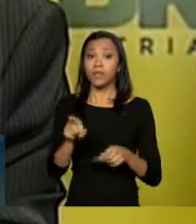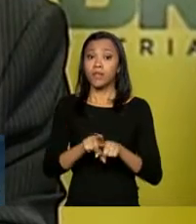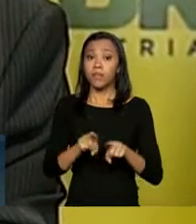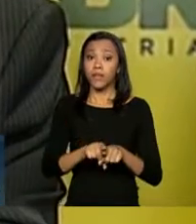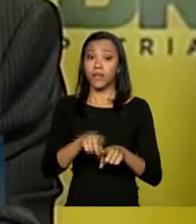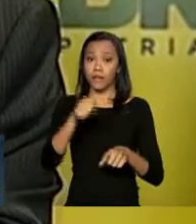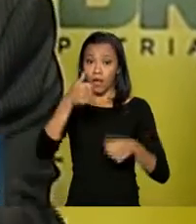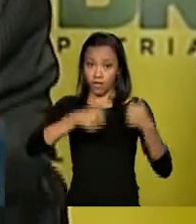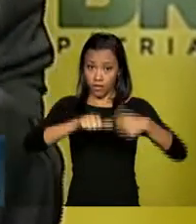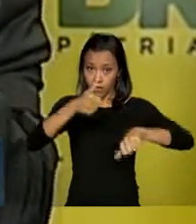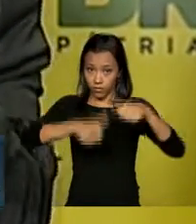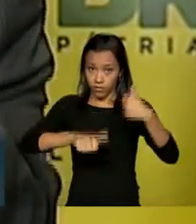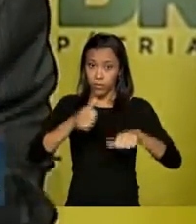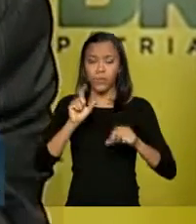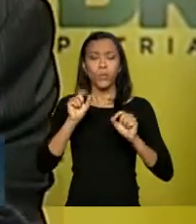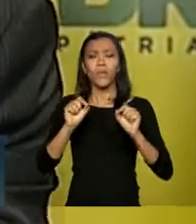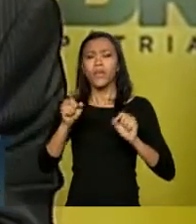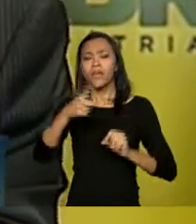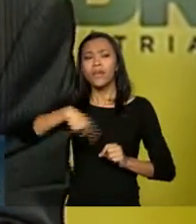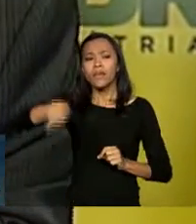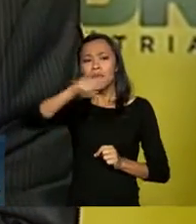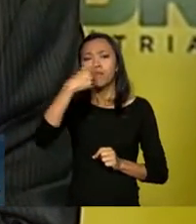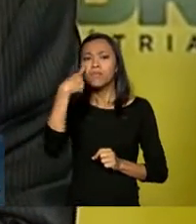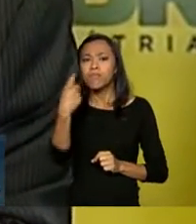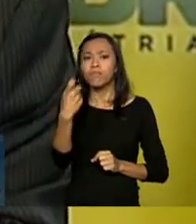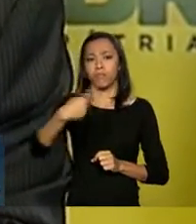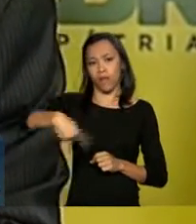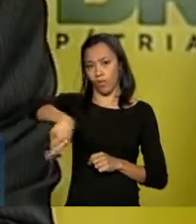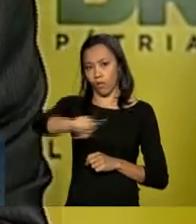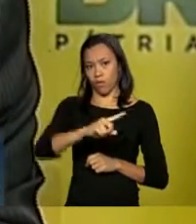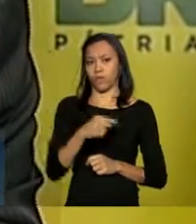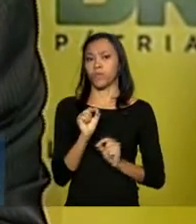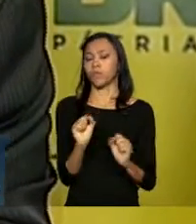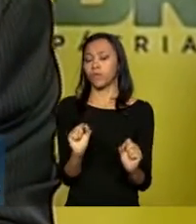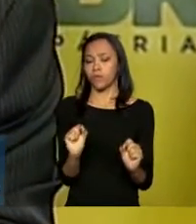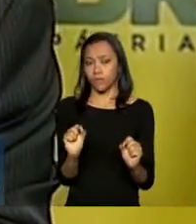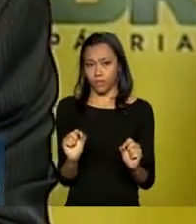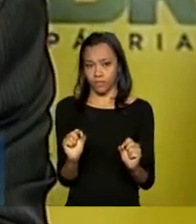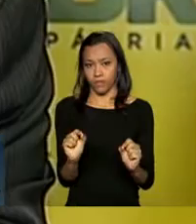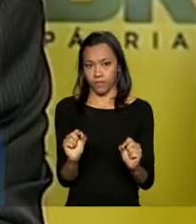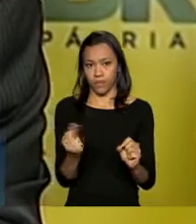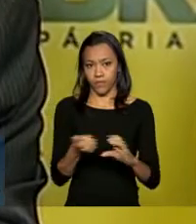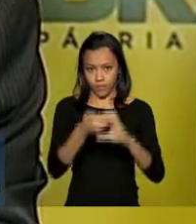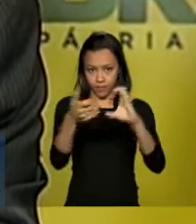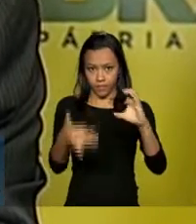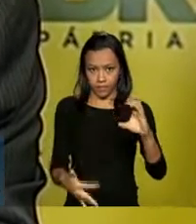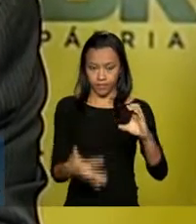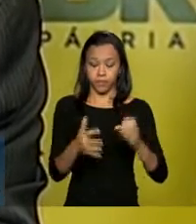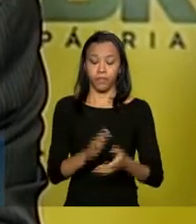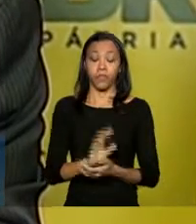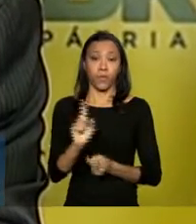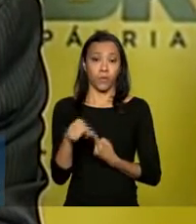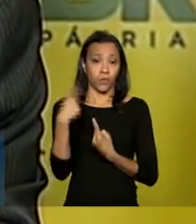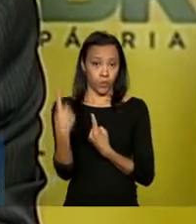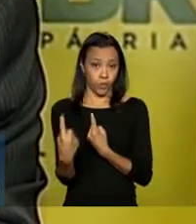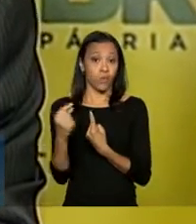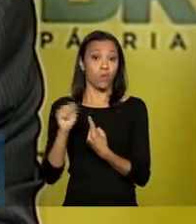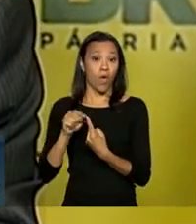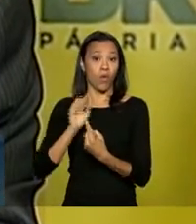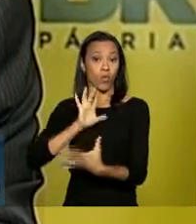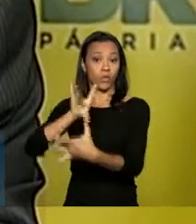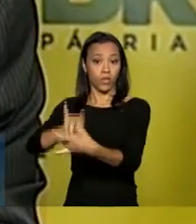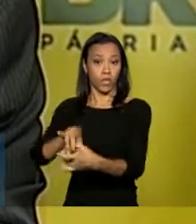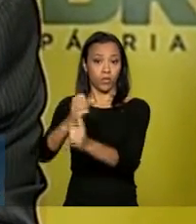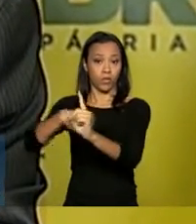que está aqui. O que, que nos interessa, eu vou distinguir duas perspectivas. Uma perspectiva do social,